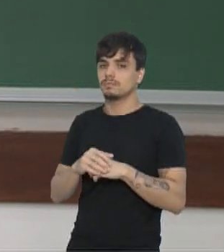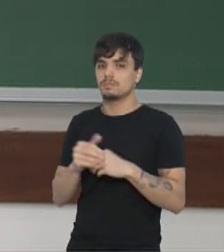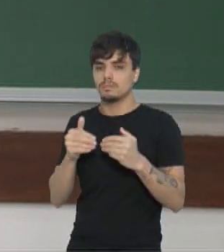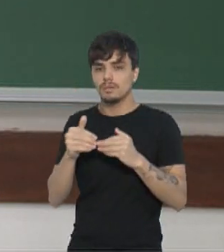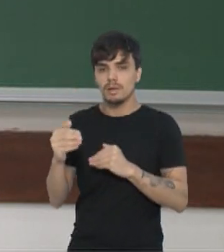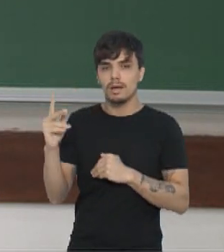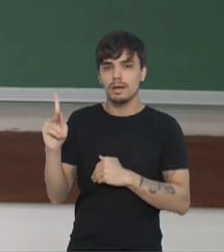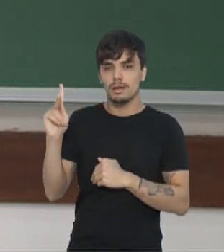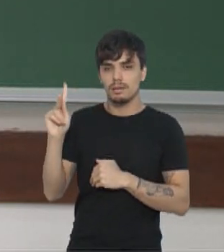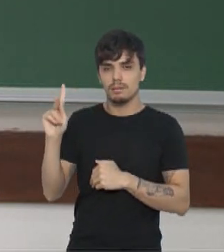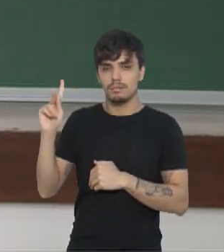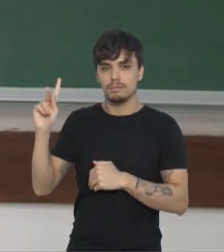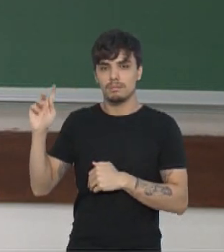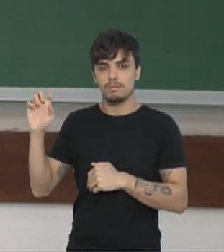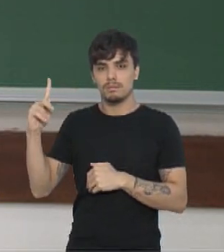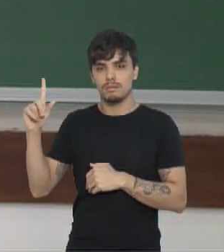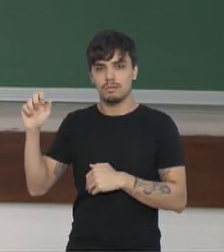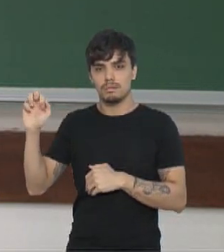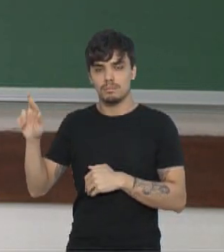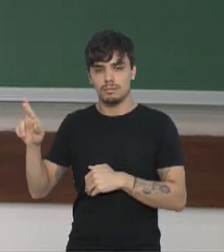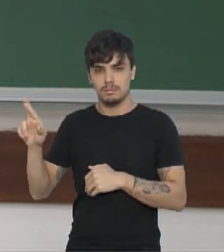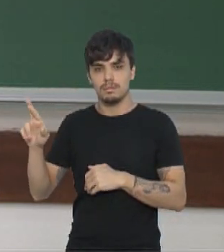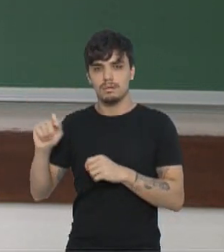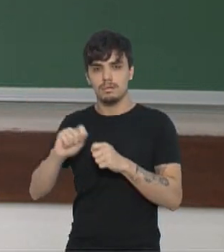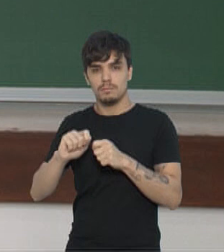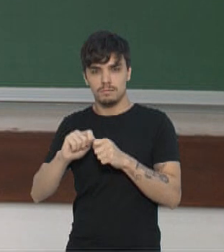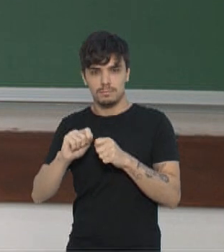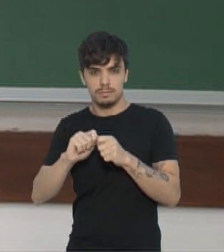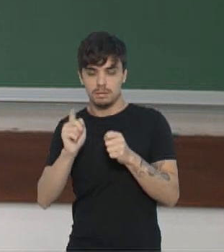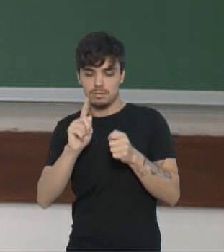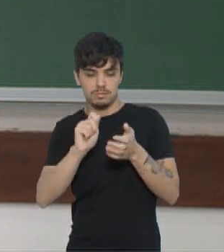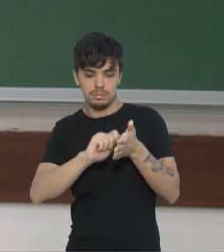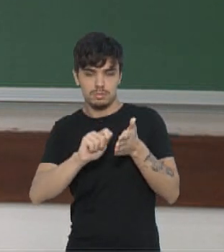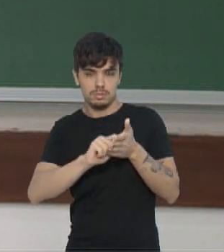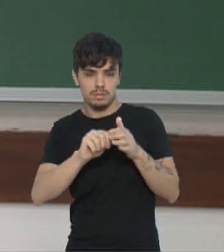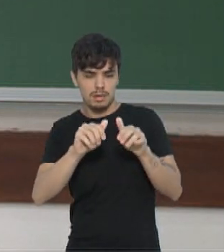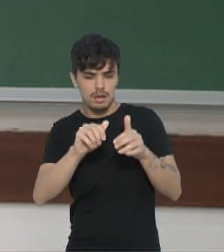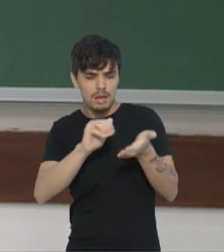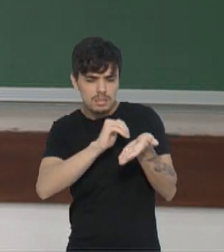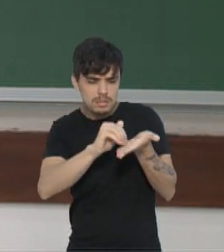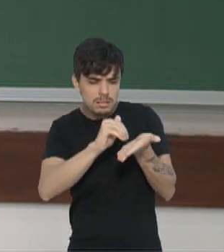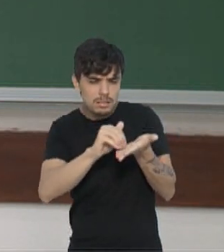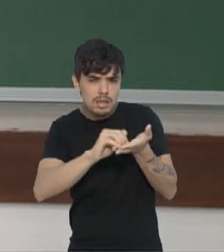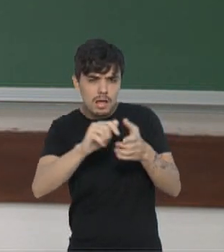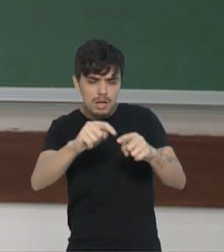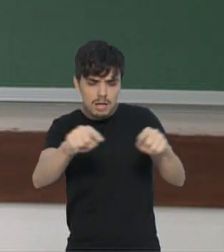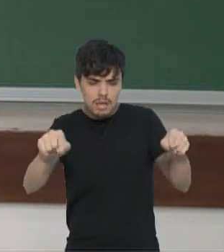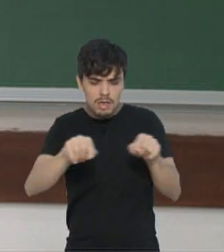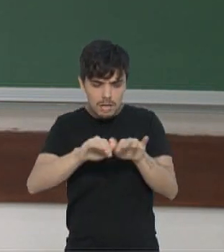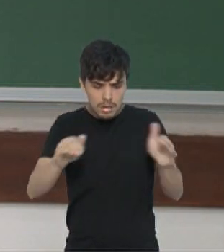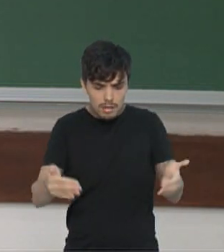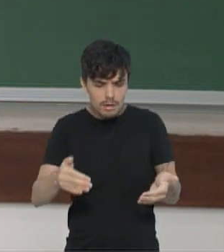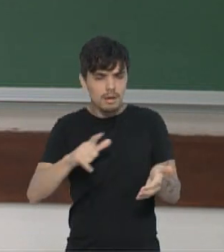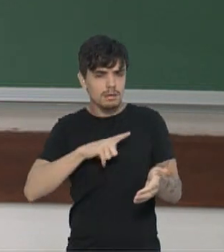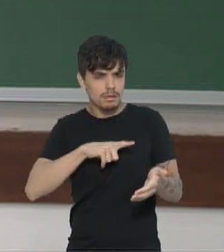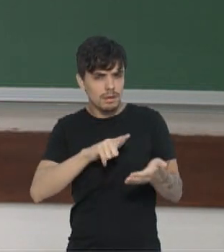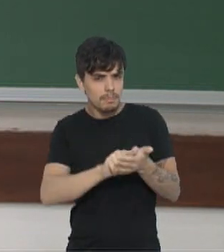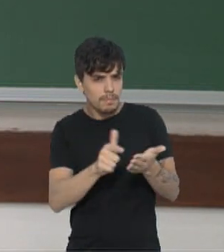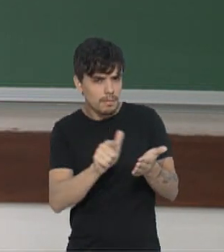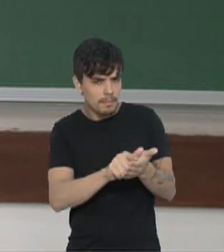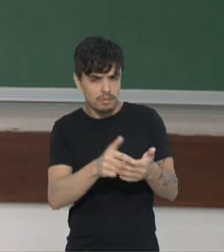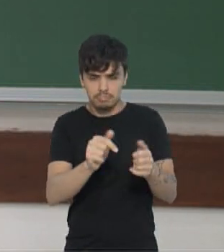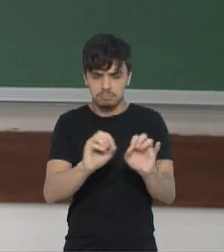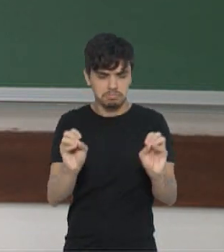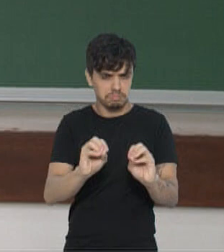que as coisas não são feitas no escritório, fechada numa mesa com papel e caneta. Não,